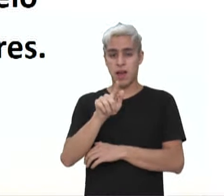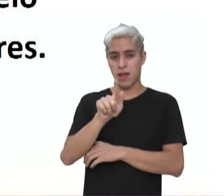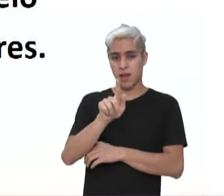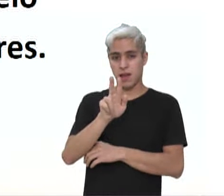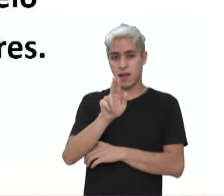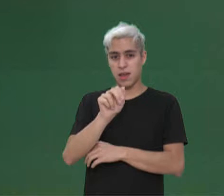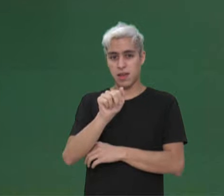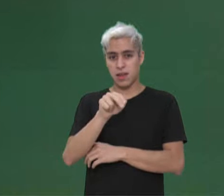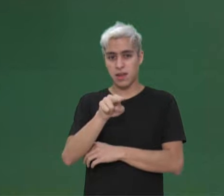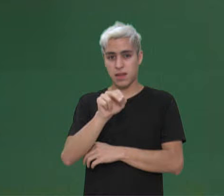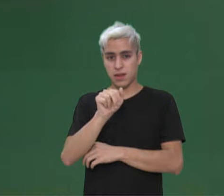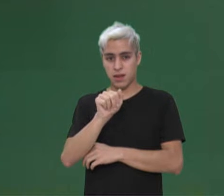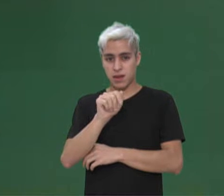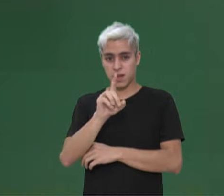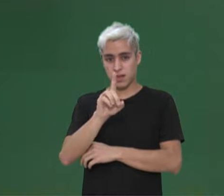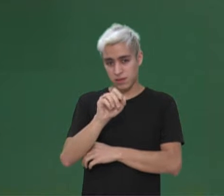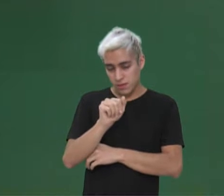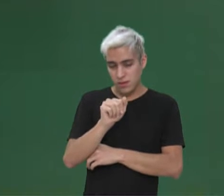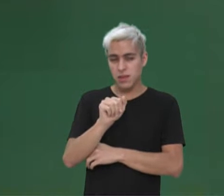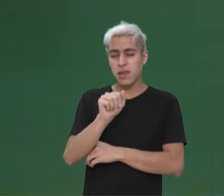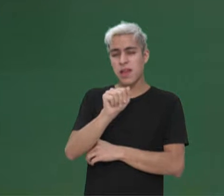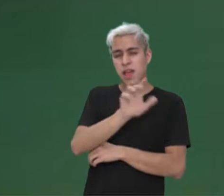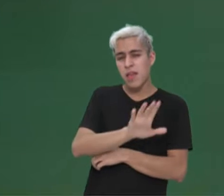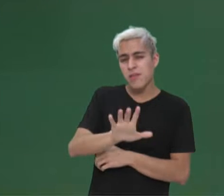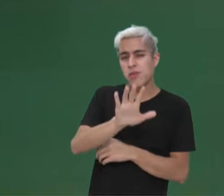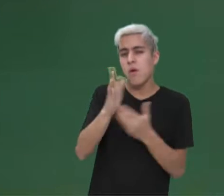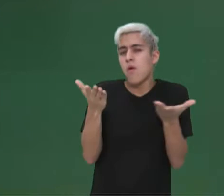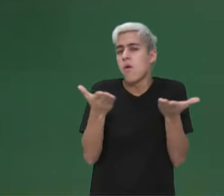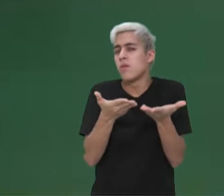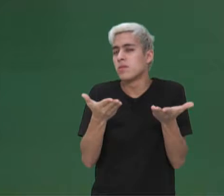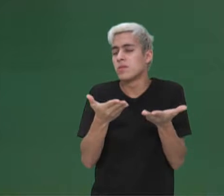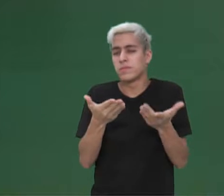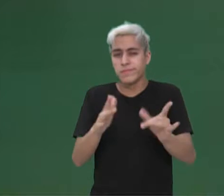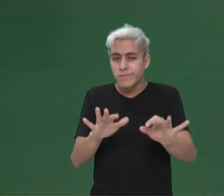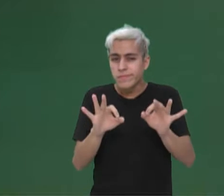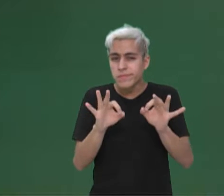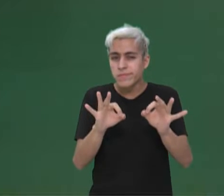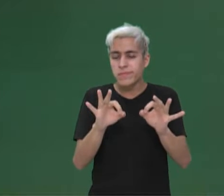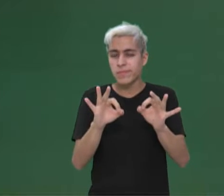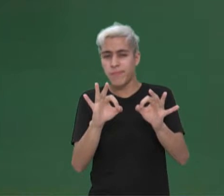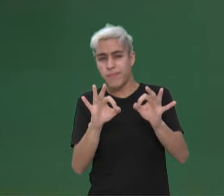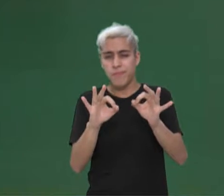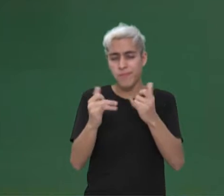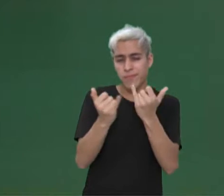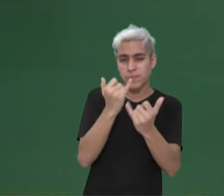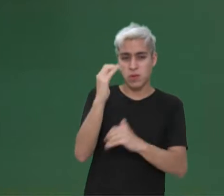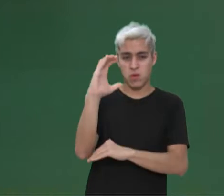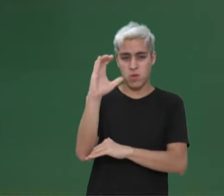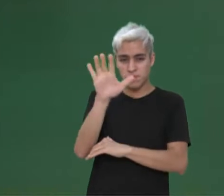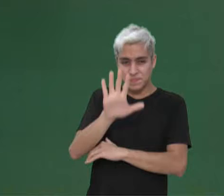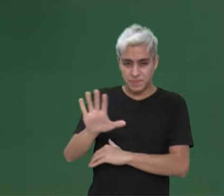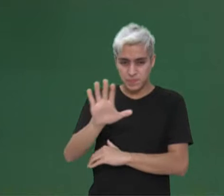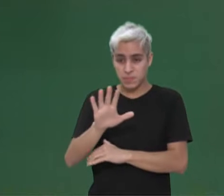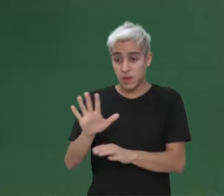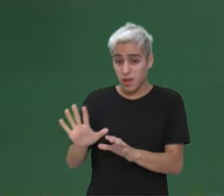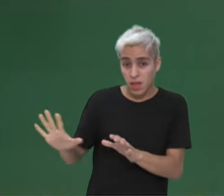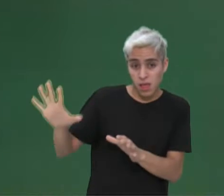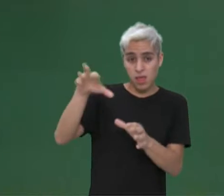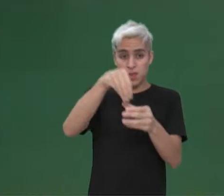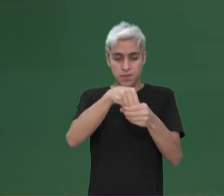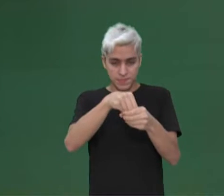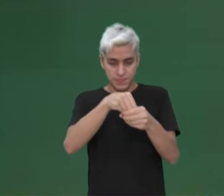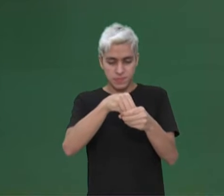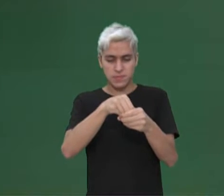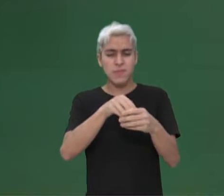essa região ali hoje, mais ou menos próxima ao que é a Colômbia, aquela região, tá?